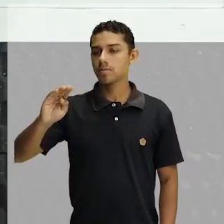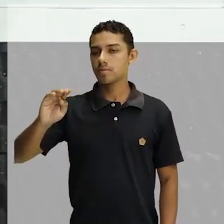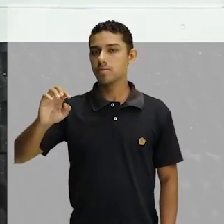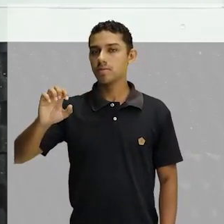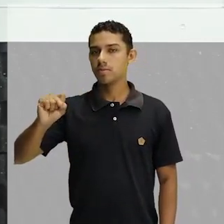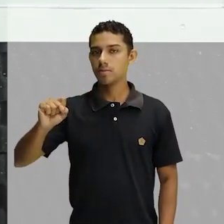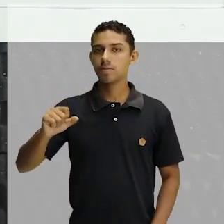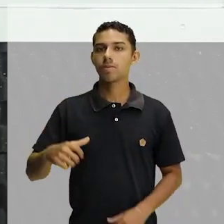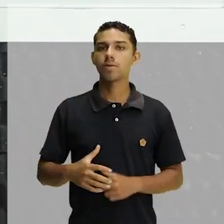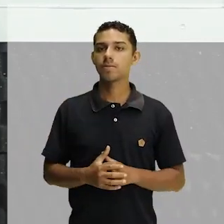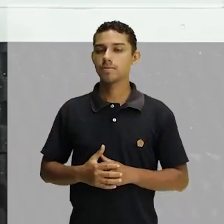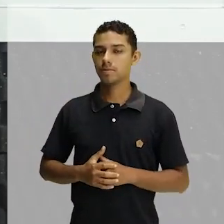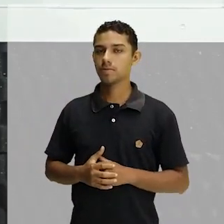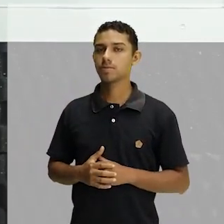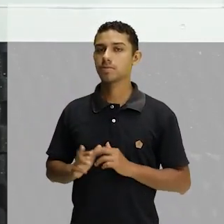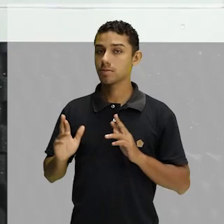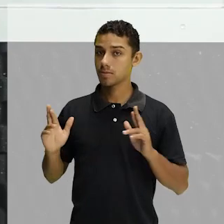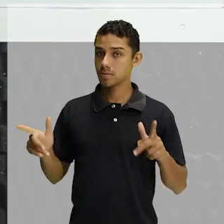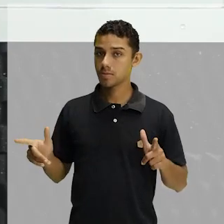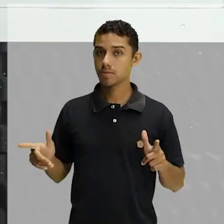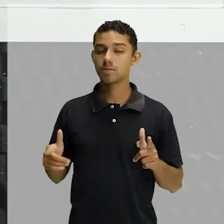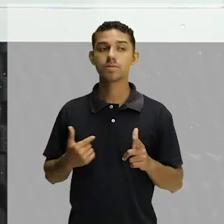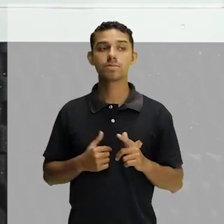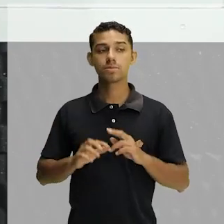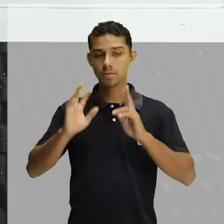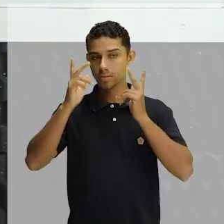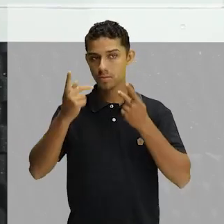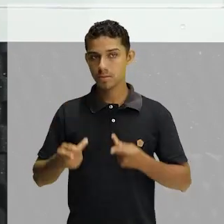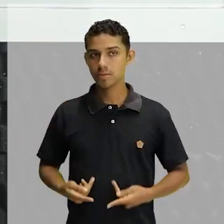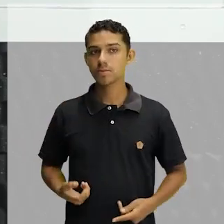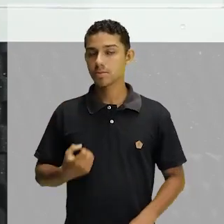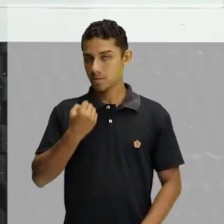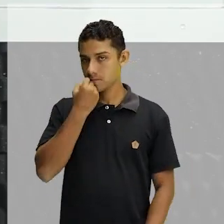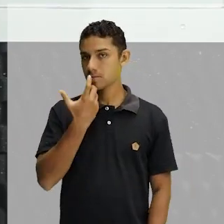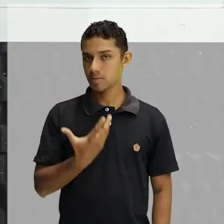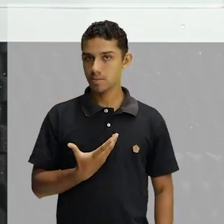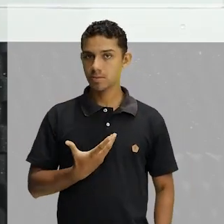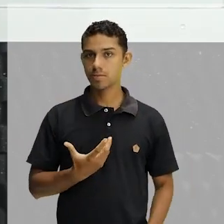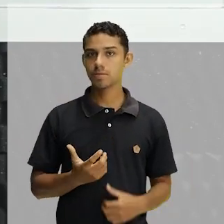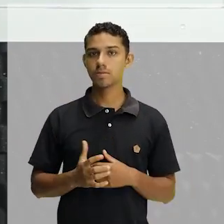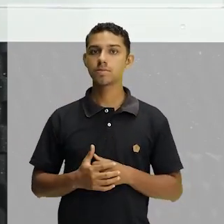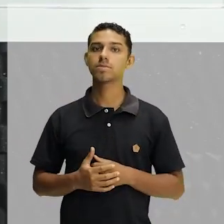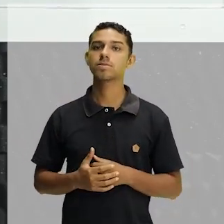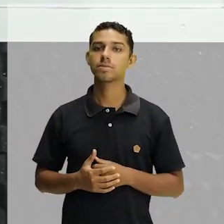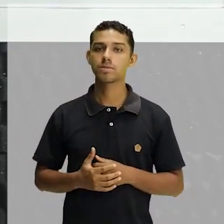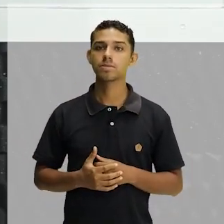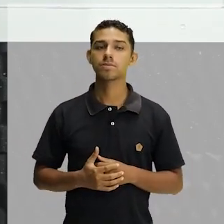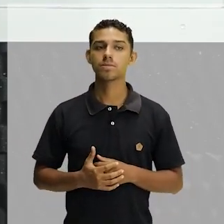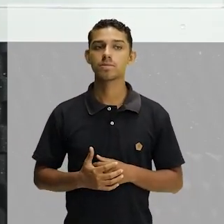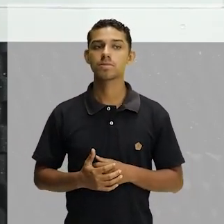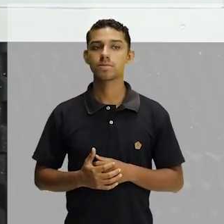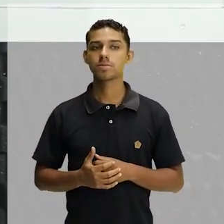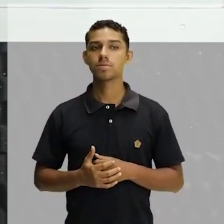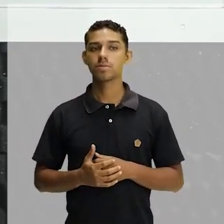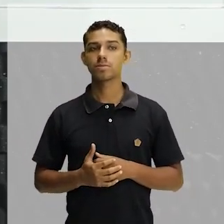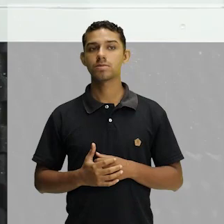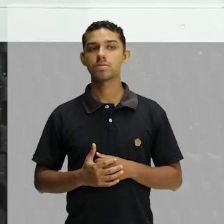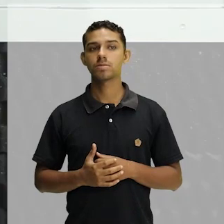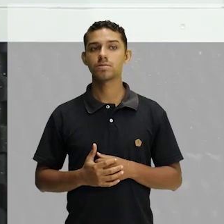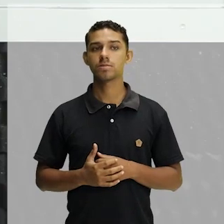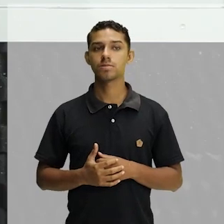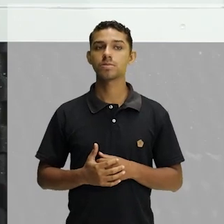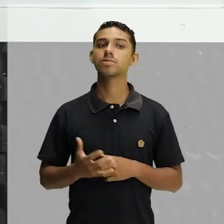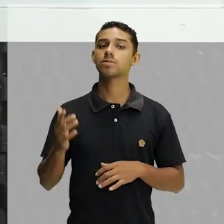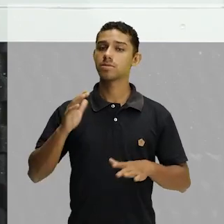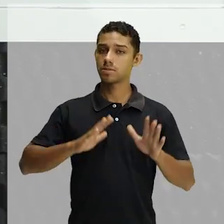nós temos aqui um estado de natureza em que o ser humano é bom. Olha aqui, cuidado com isso nos vestibulares.